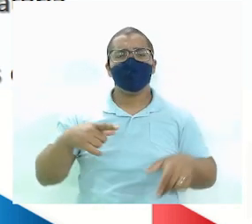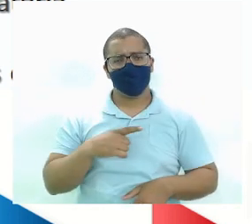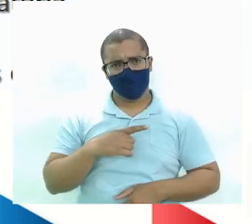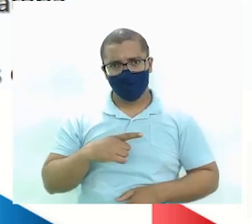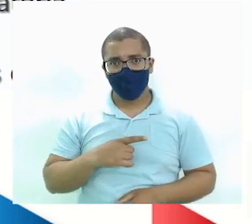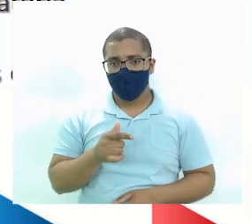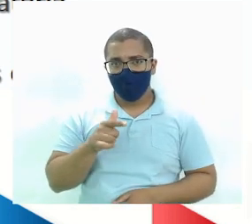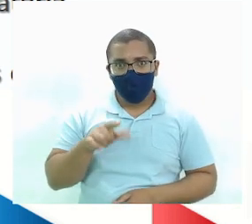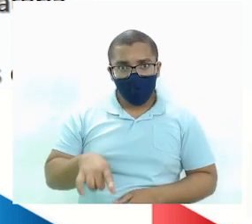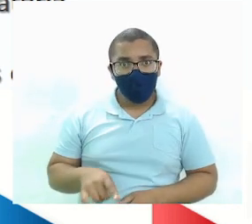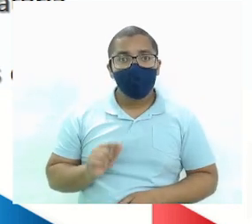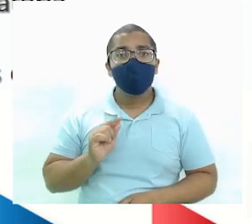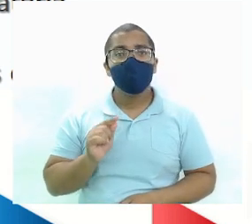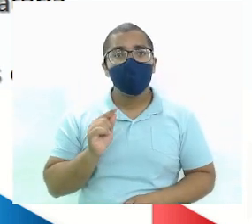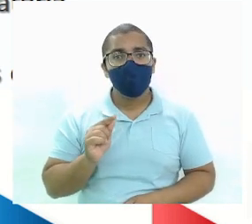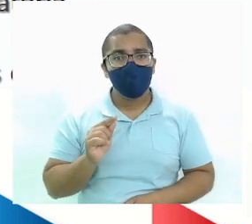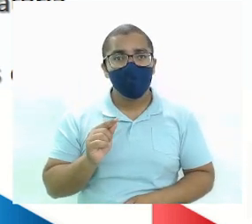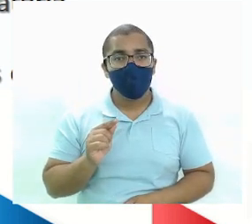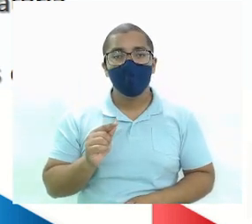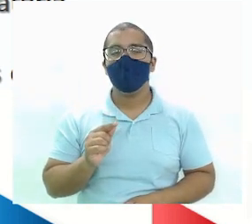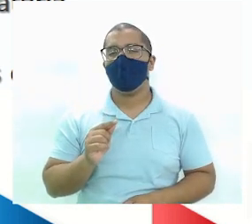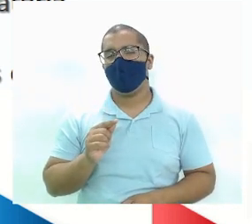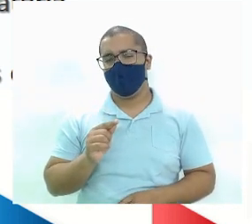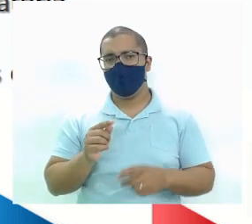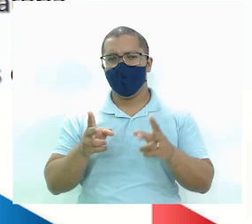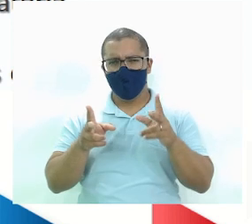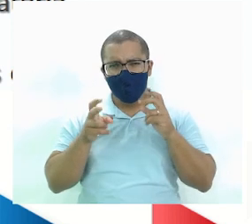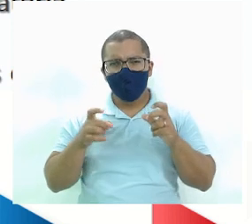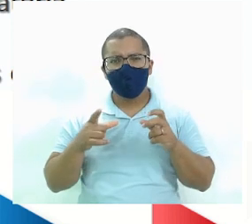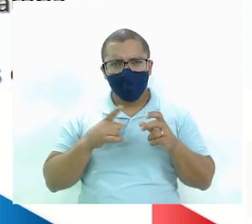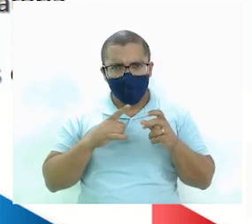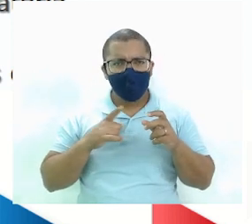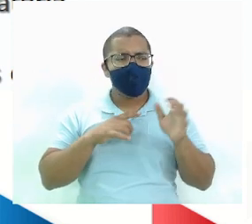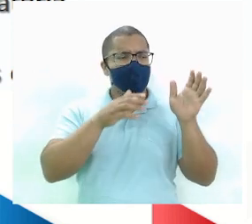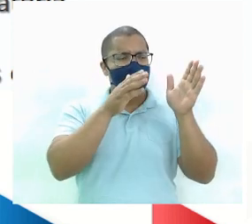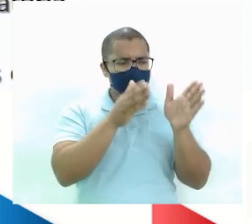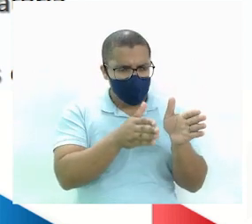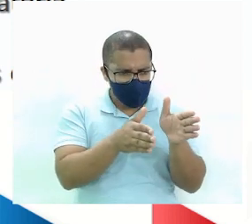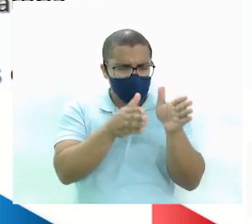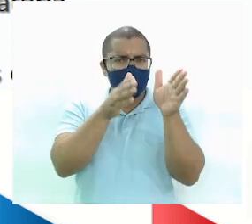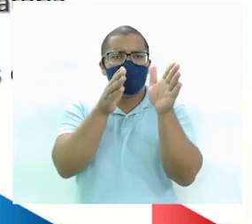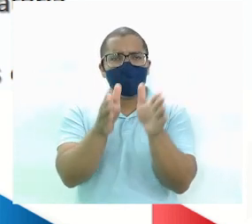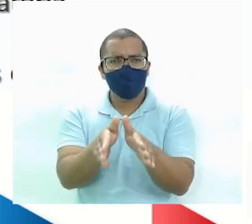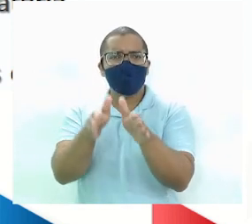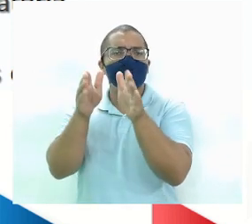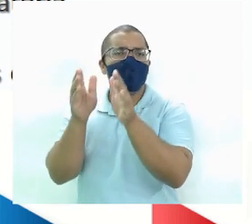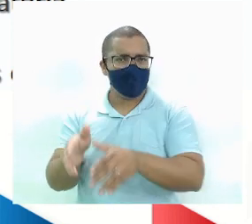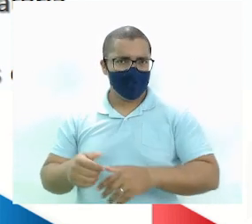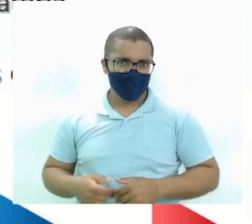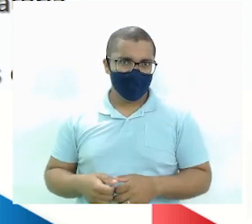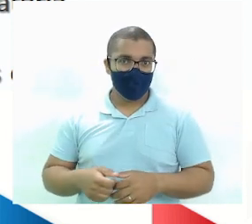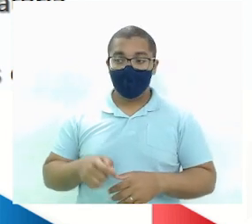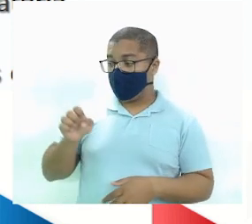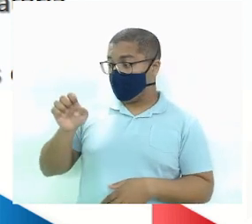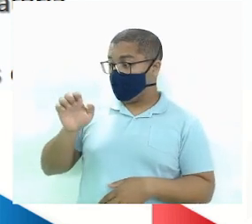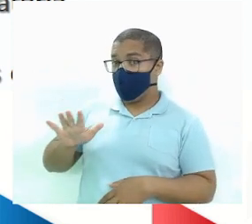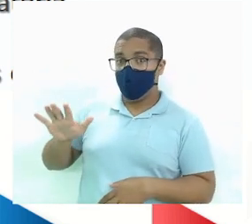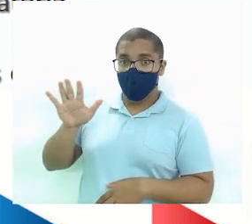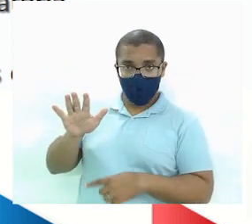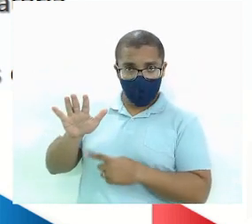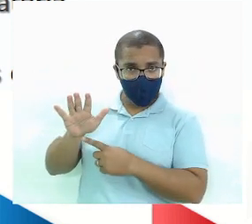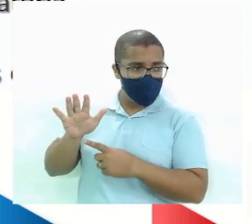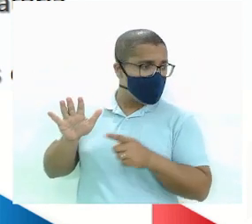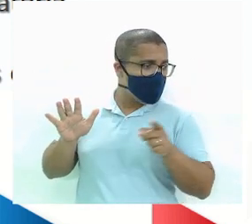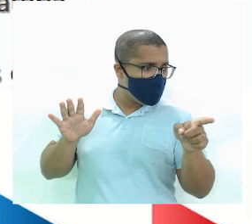uma vez mostrando que a gente tinha todo um complexo de sociedade que não era diferente da europeia.